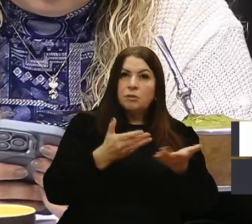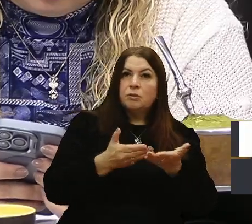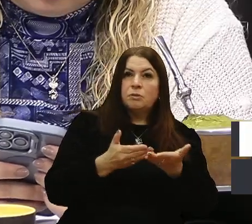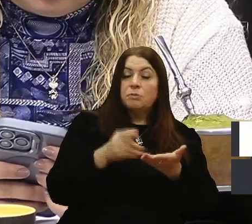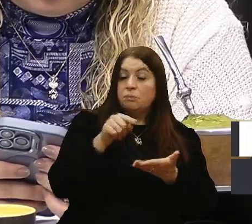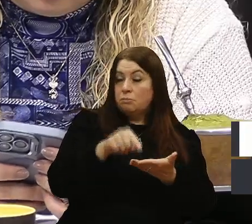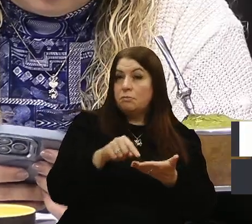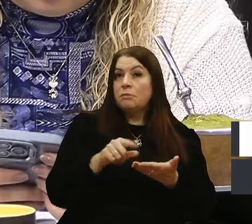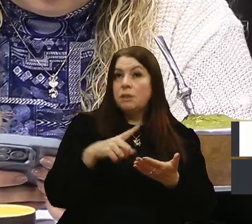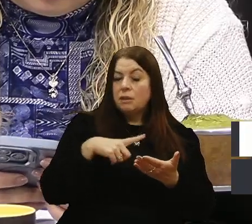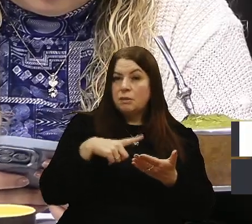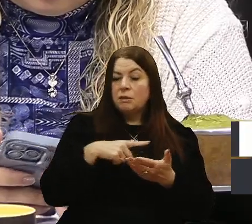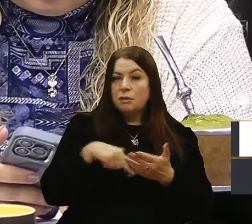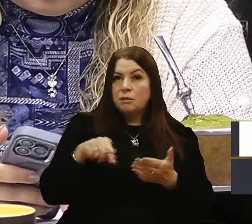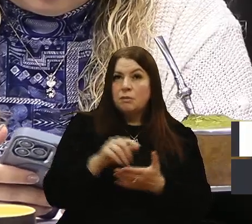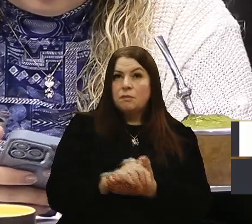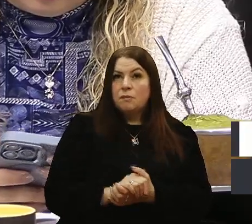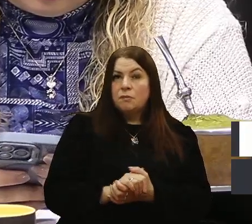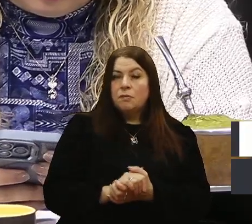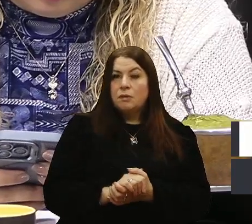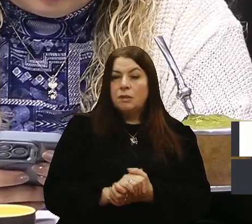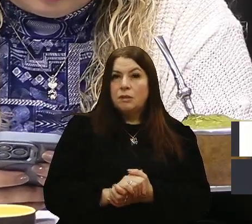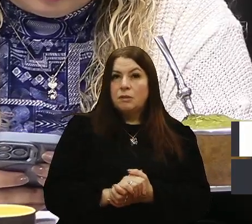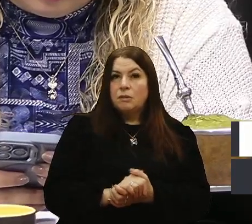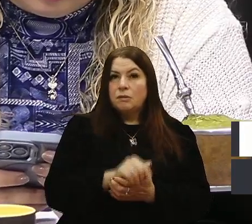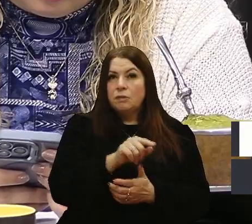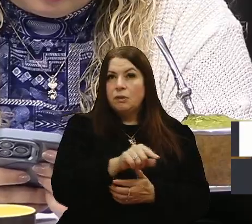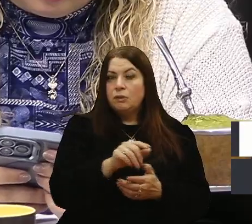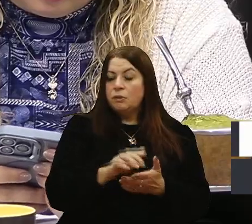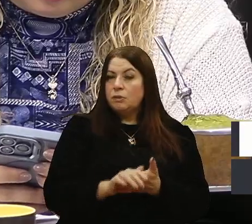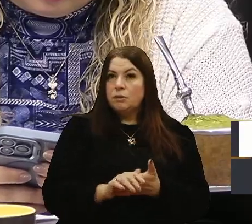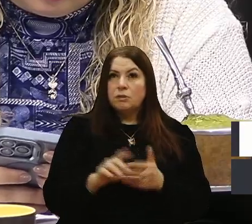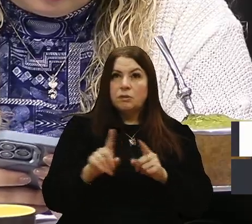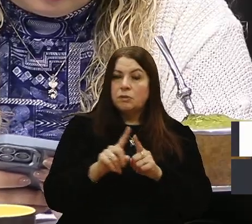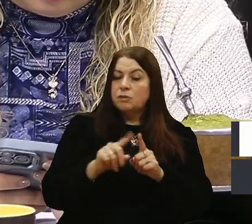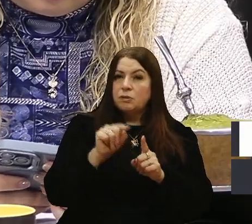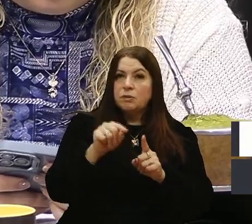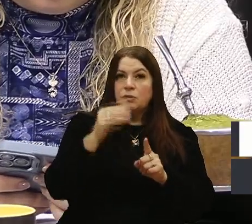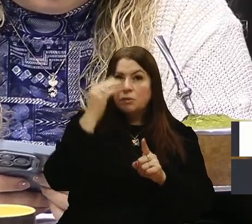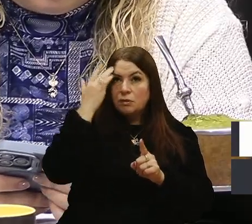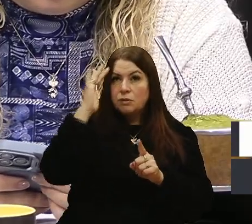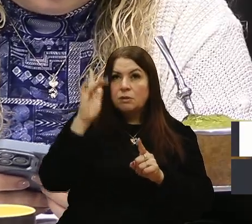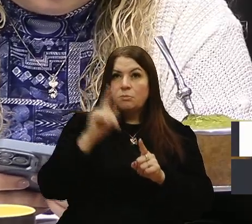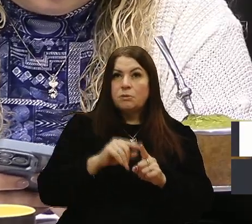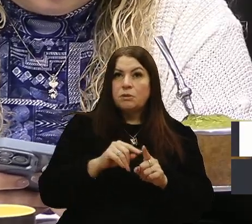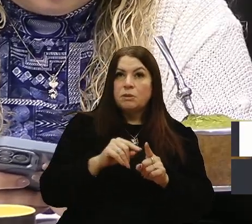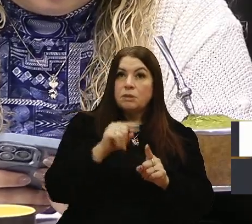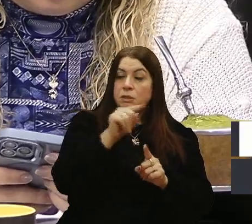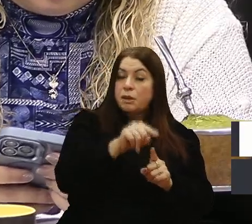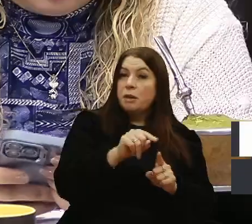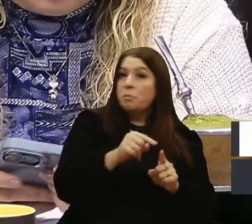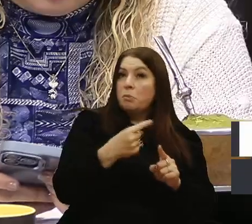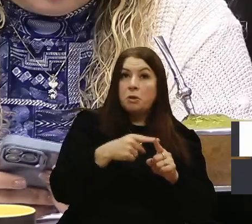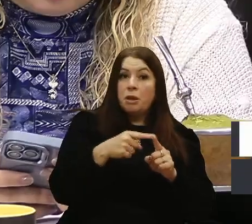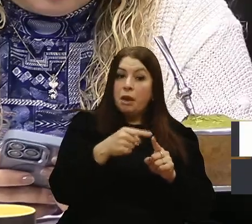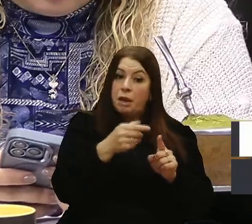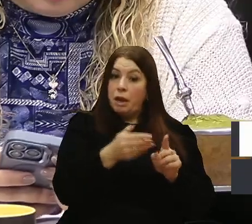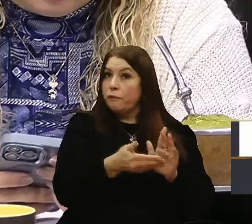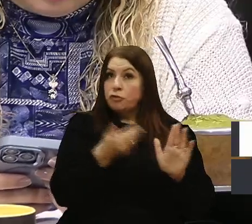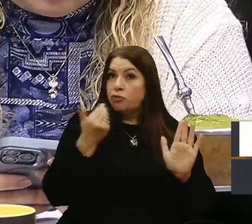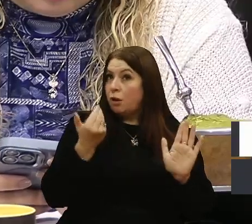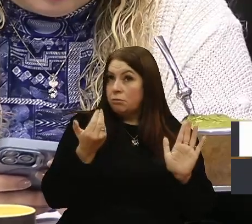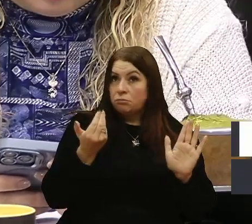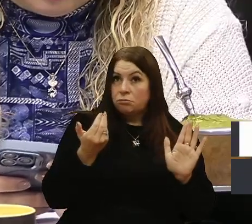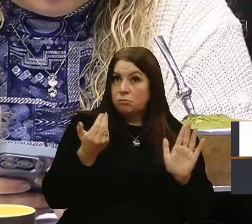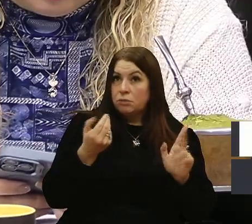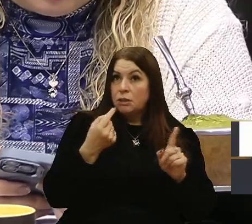ela tinha um FG, né? E por motivo que ninguém sabe, esse FG foi retirado. E por